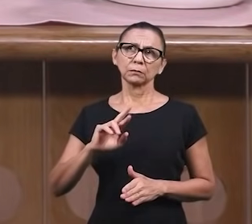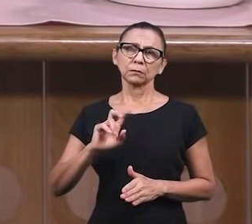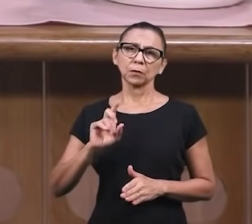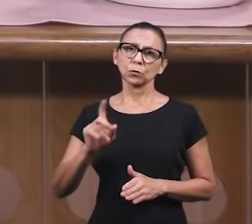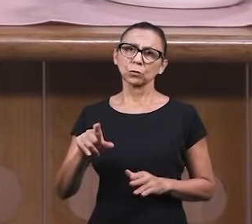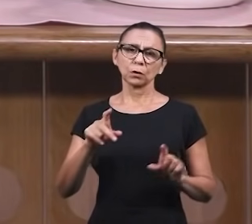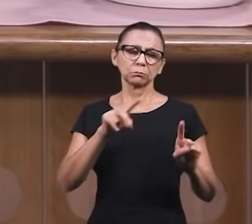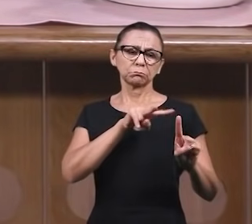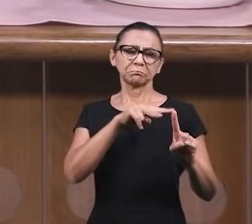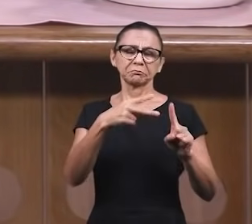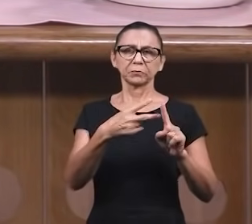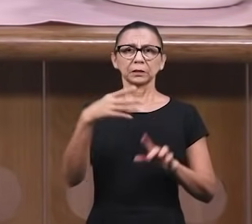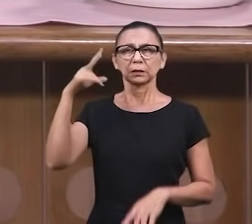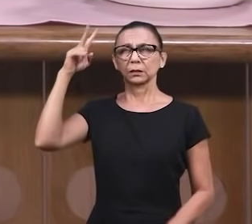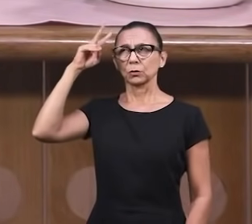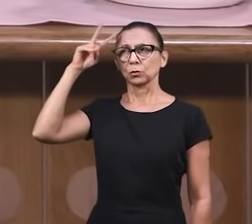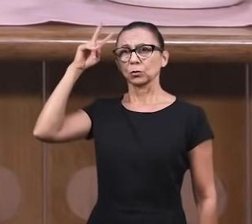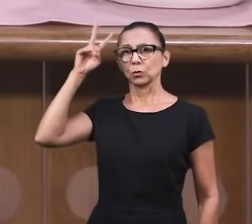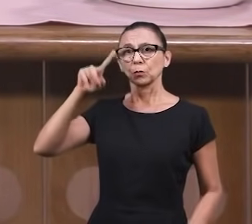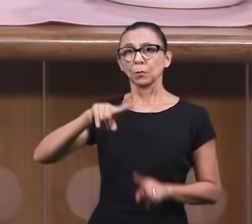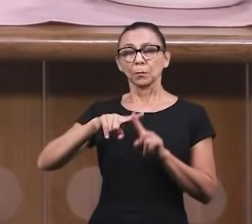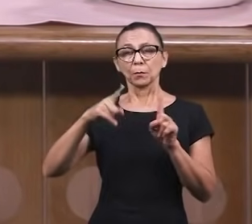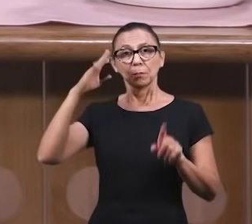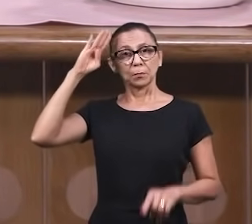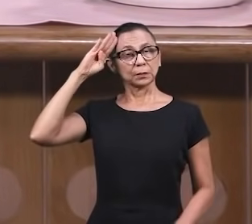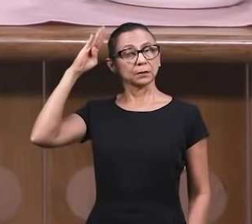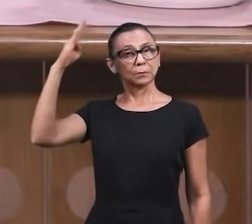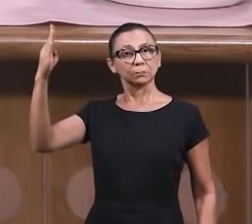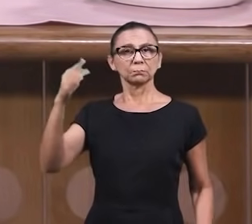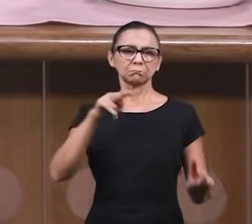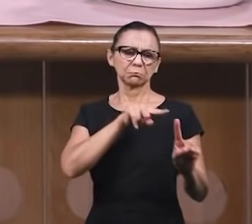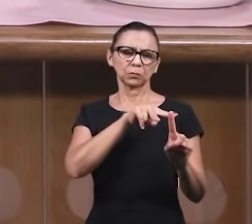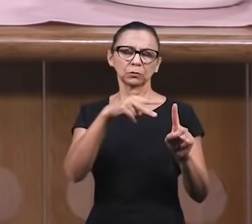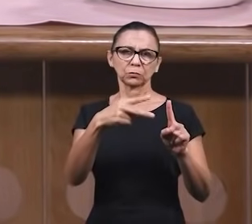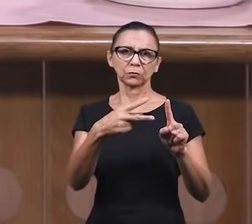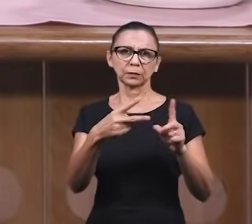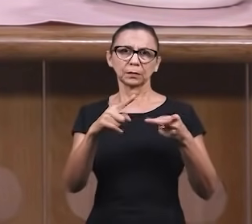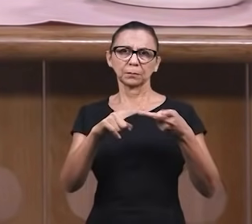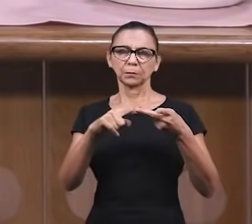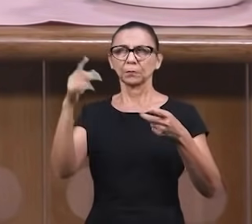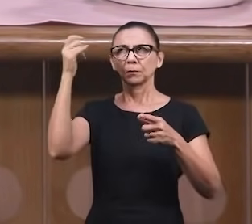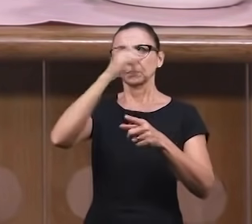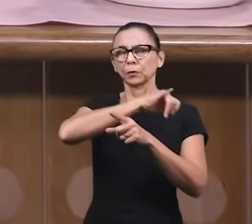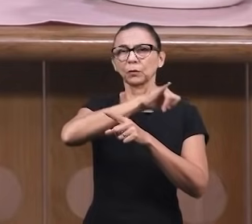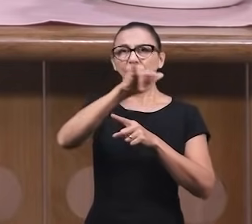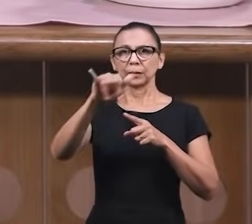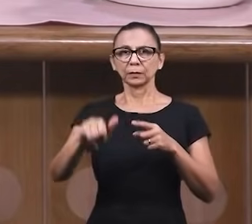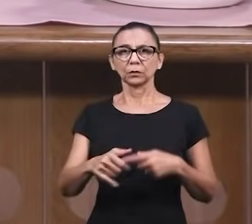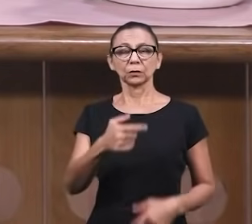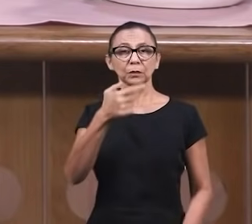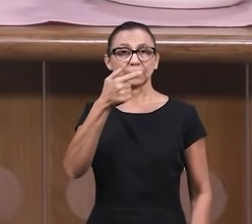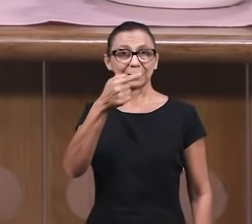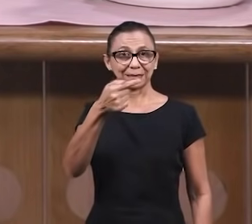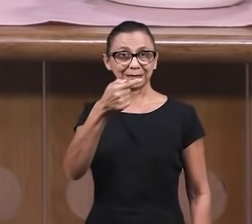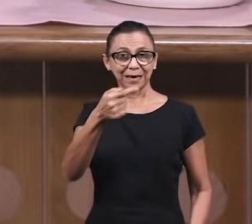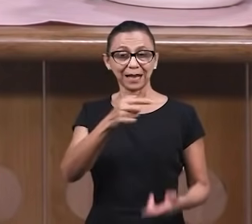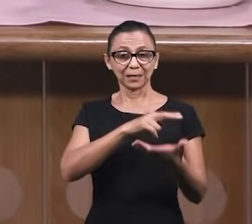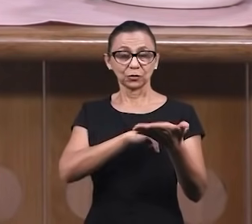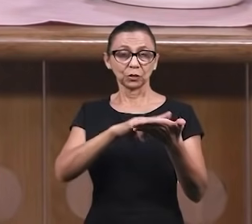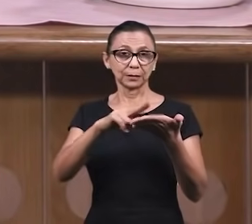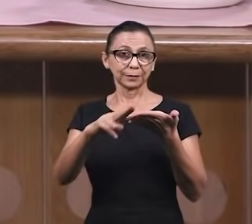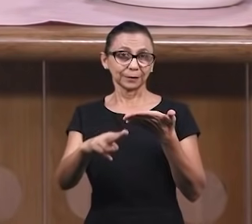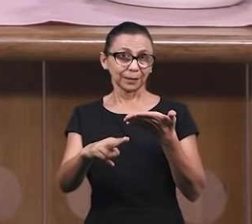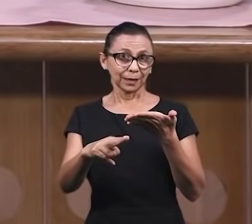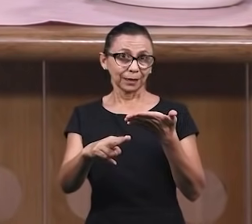histórico, mas principalmente do ponto de vista profético. Então nós temos sete cartas e as